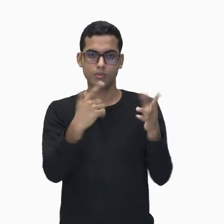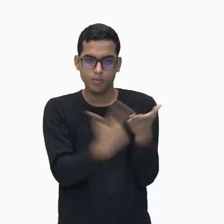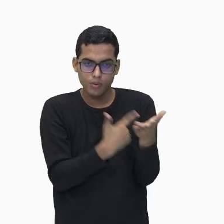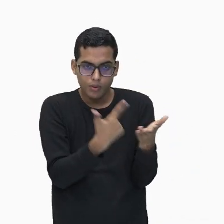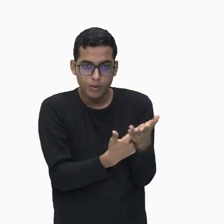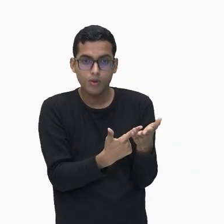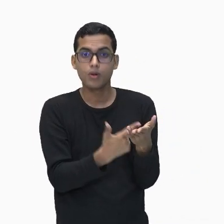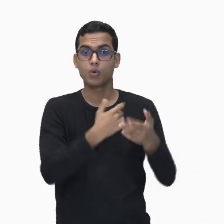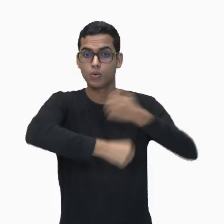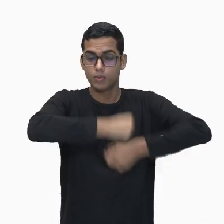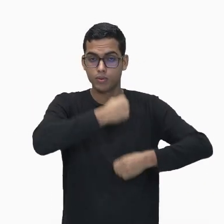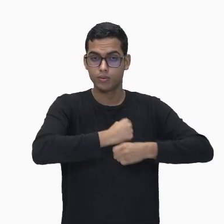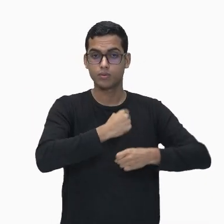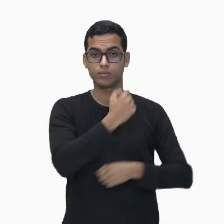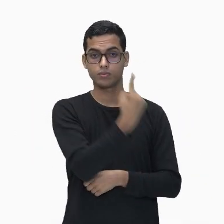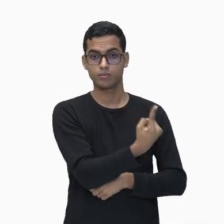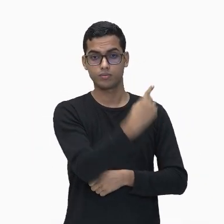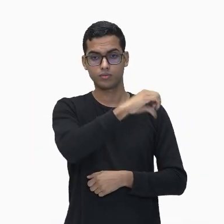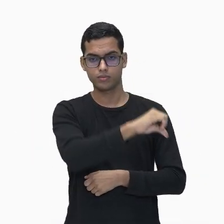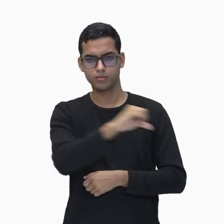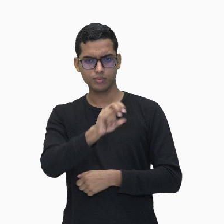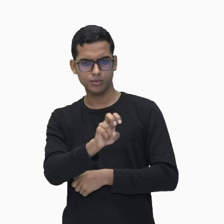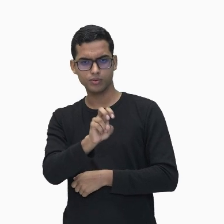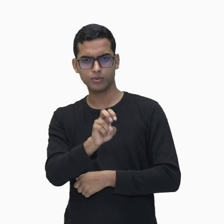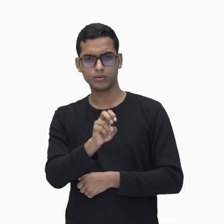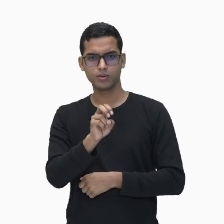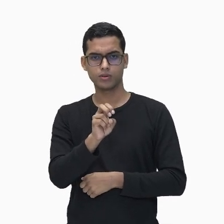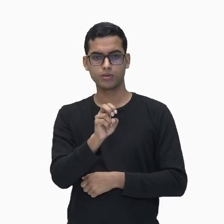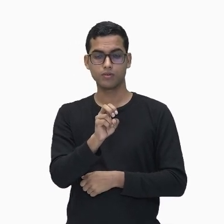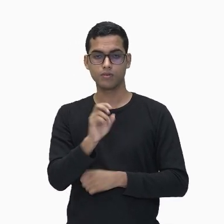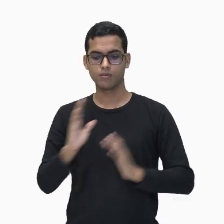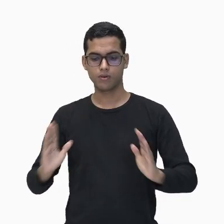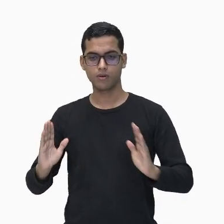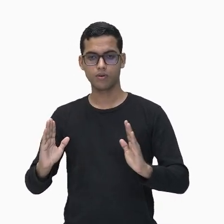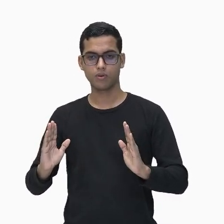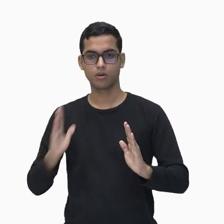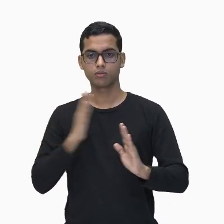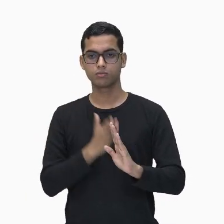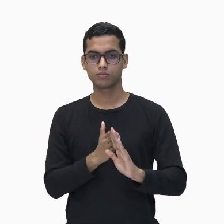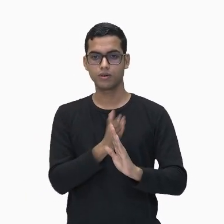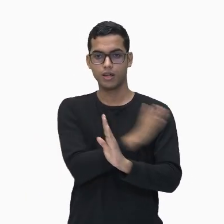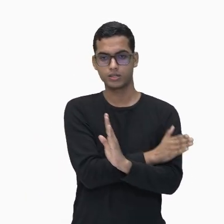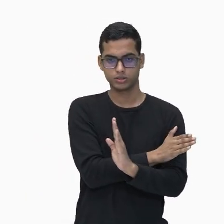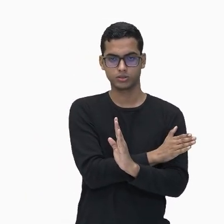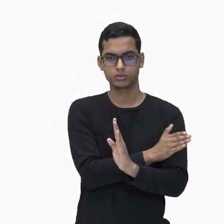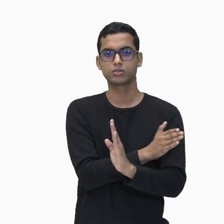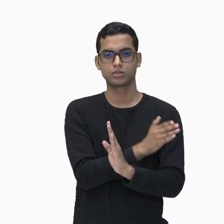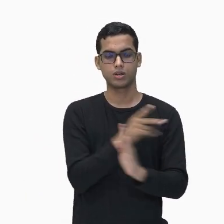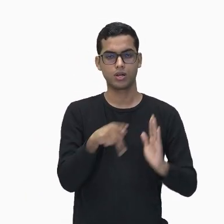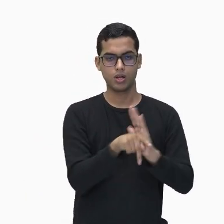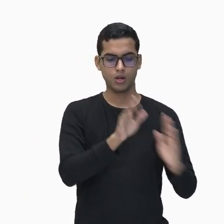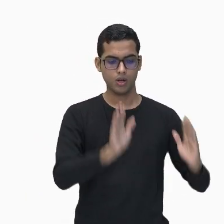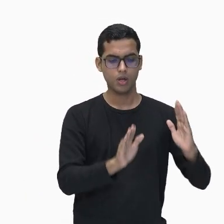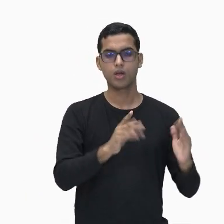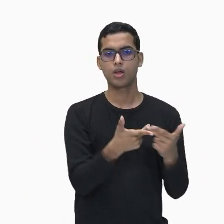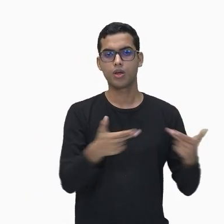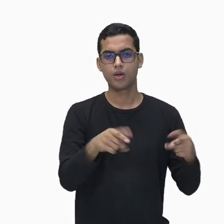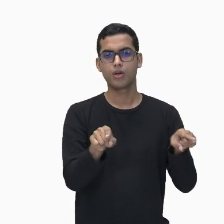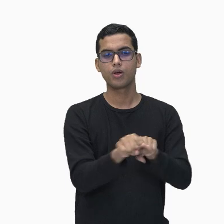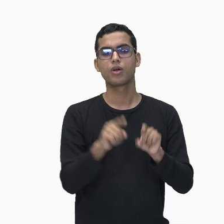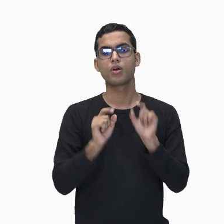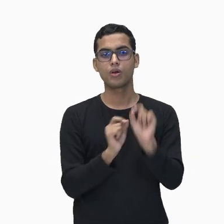este livro é de 1995, é bem anterior à pandemia de Covid, correto? Mas é como se ele já estivesse